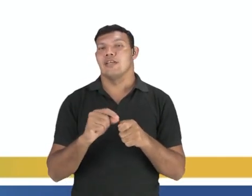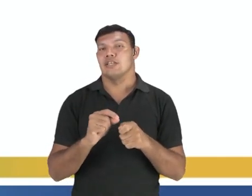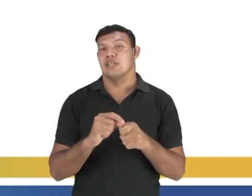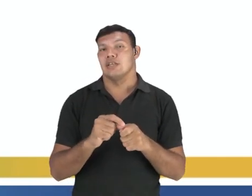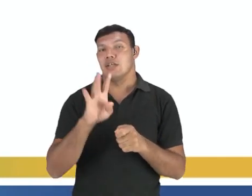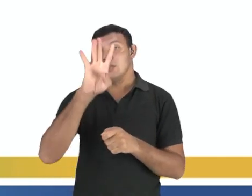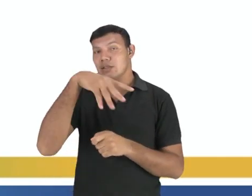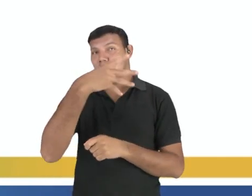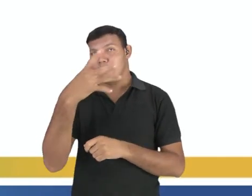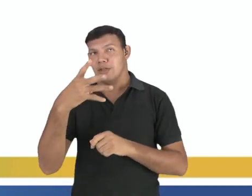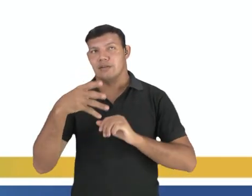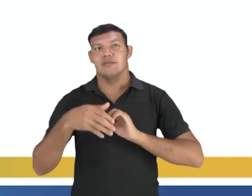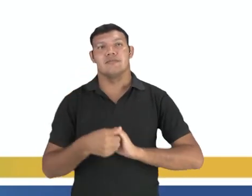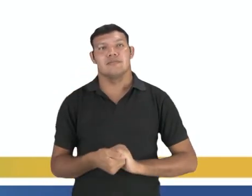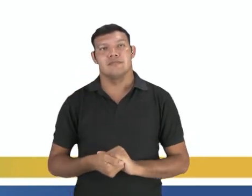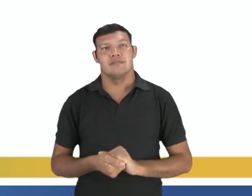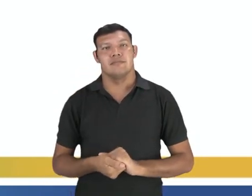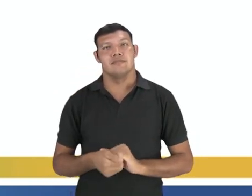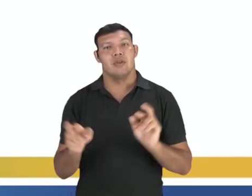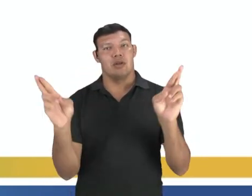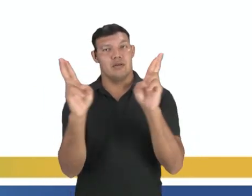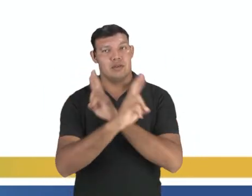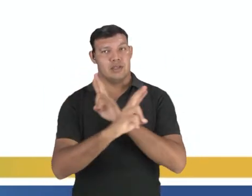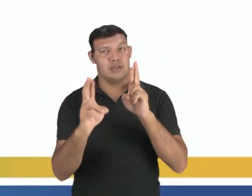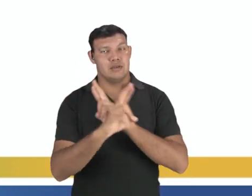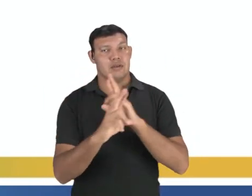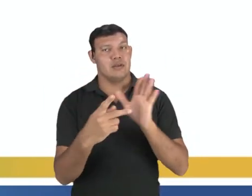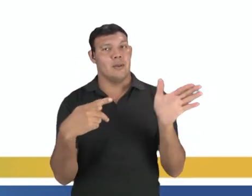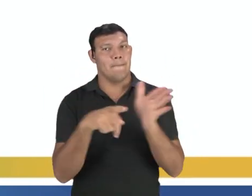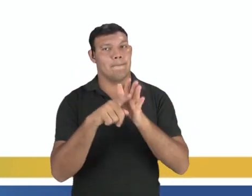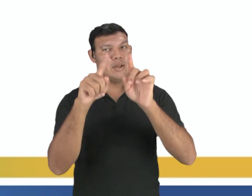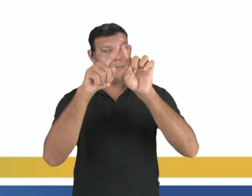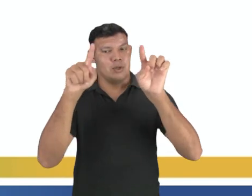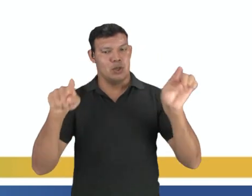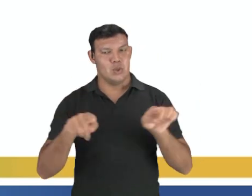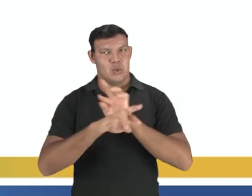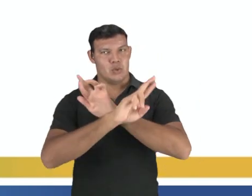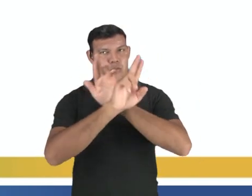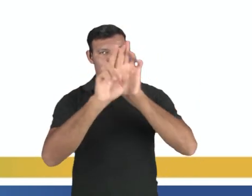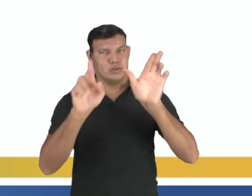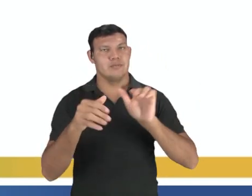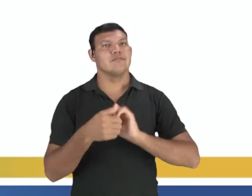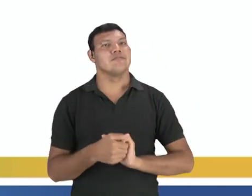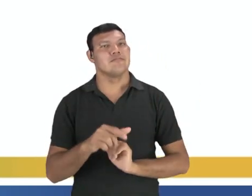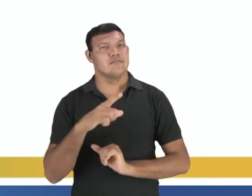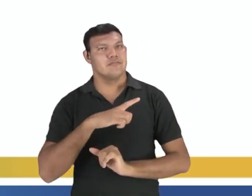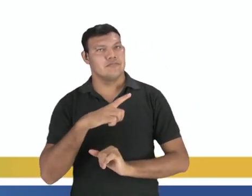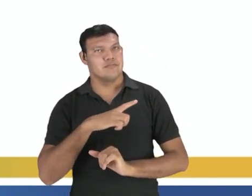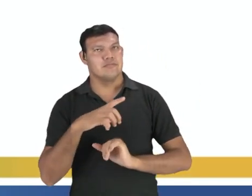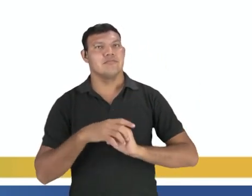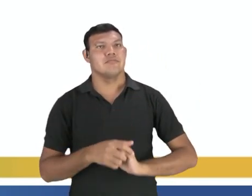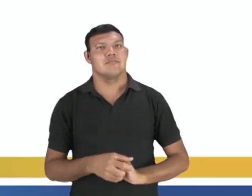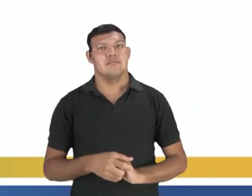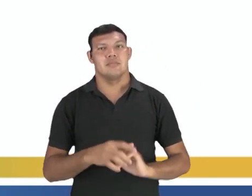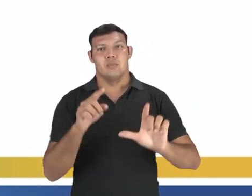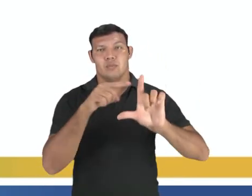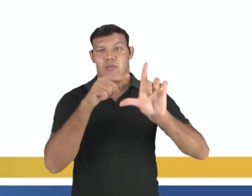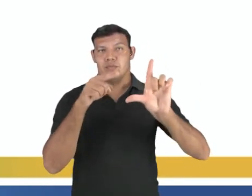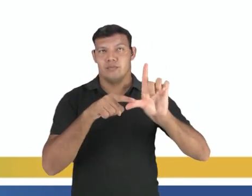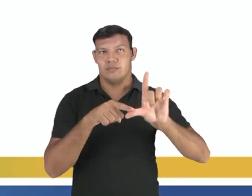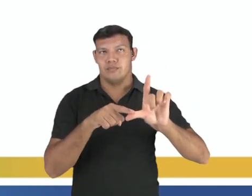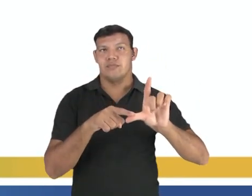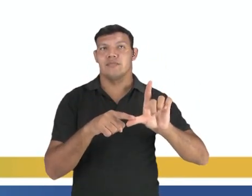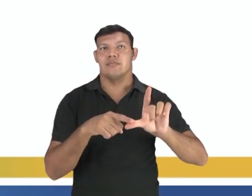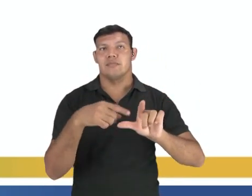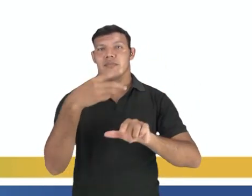tabela de relações trigonométricas. Então, observe aí que nós temos os ângulos, tá? De